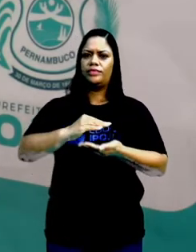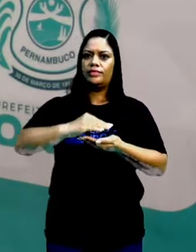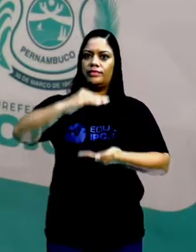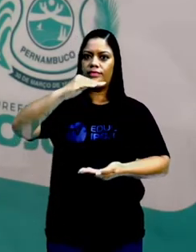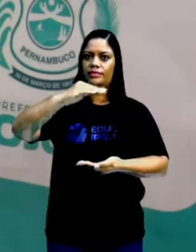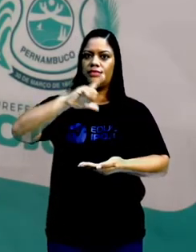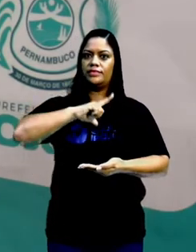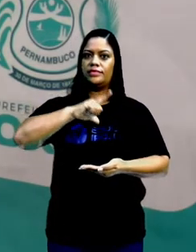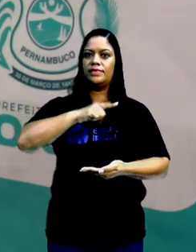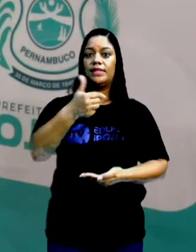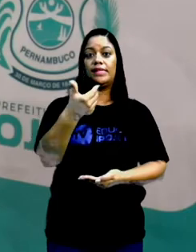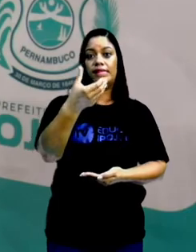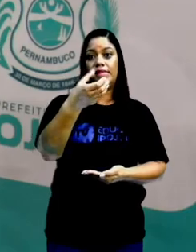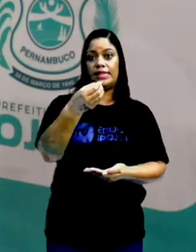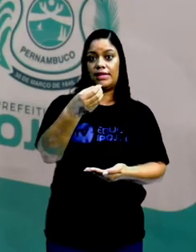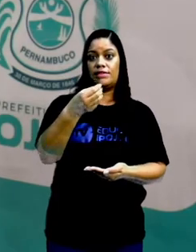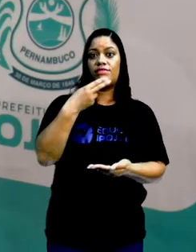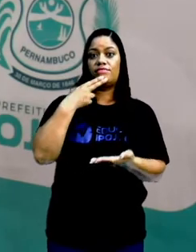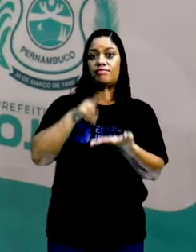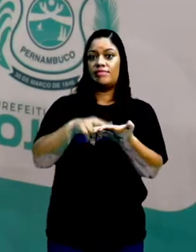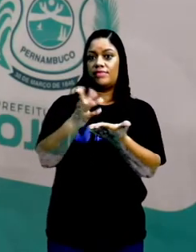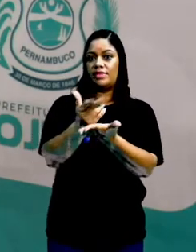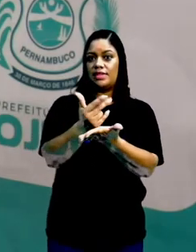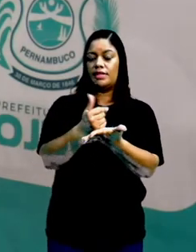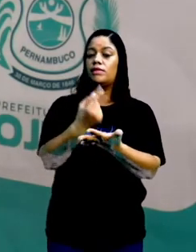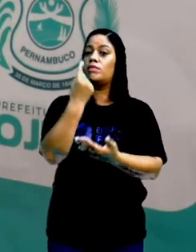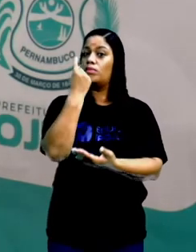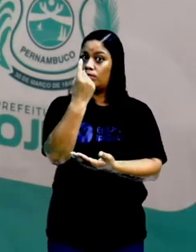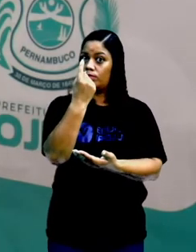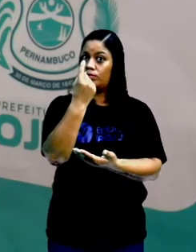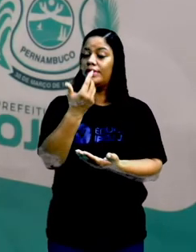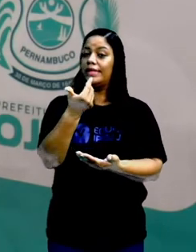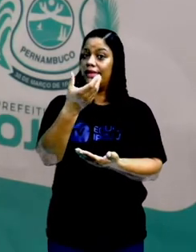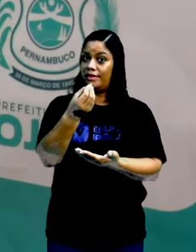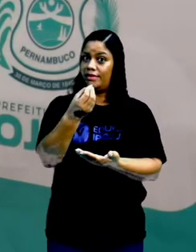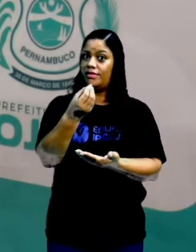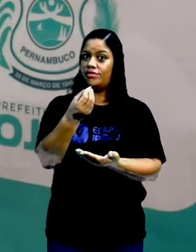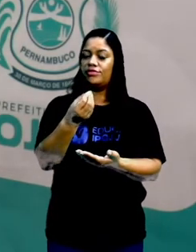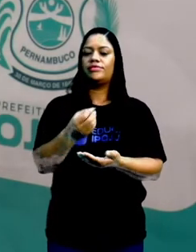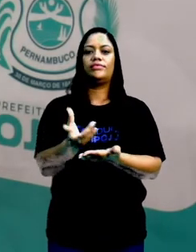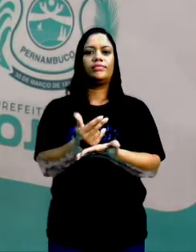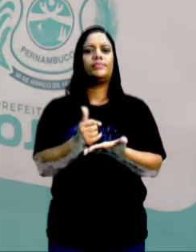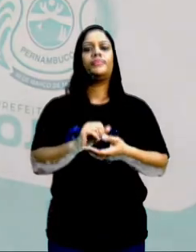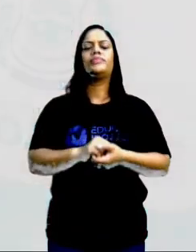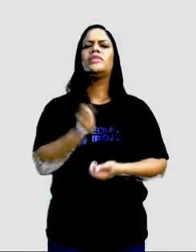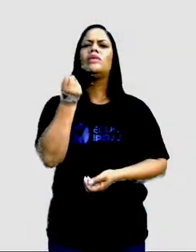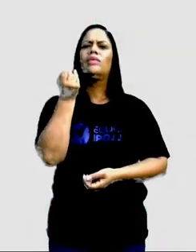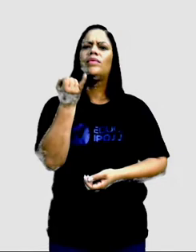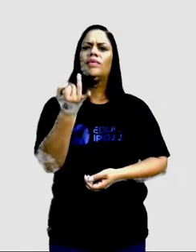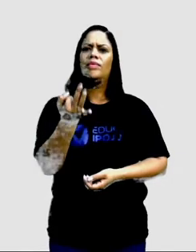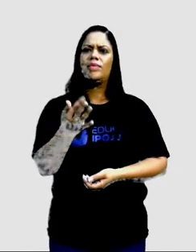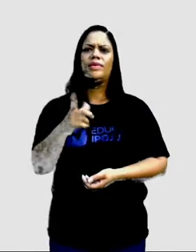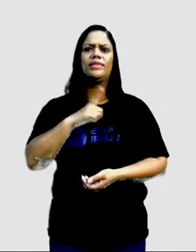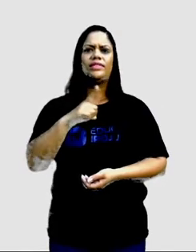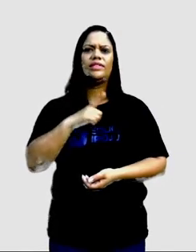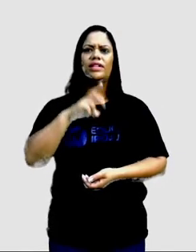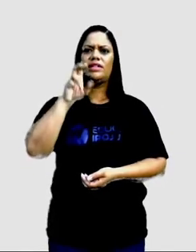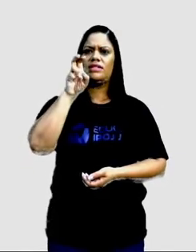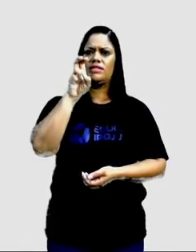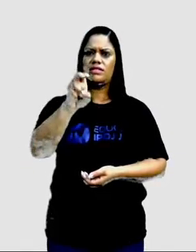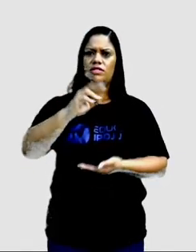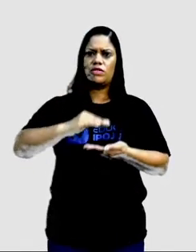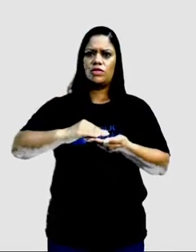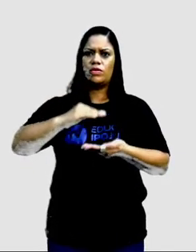tem 10 figurinhas, um pacote só tem 10. Quantas figurinhas há em 5